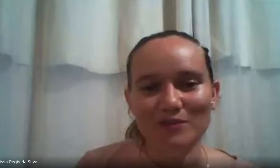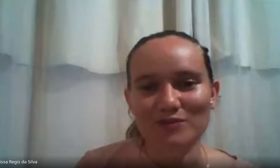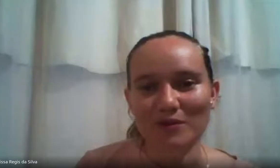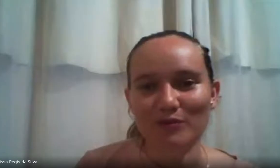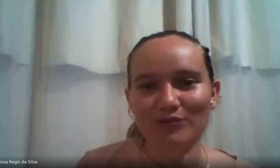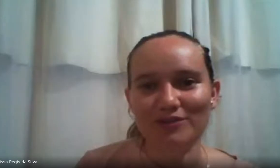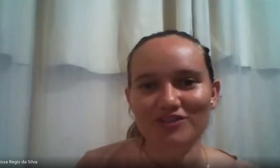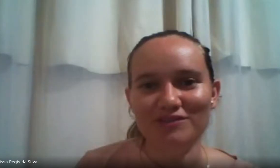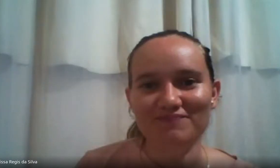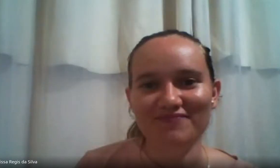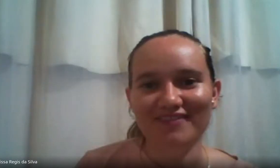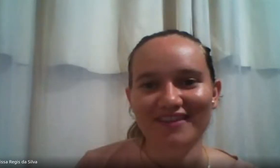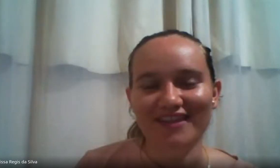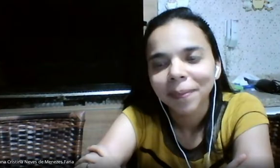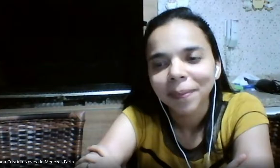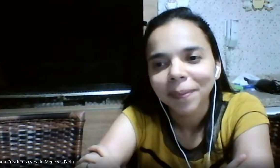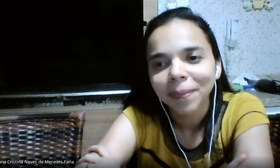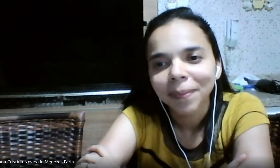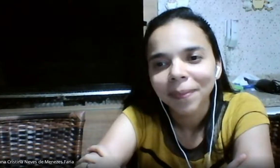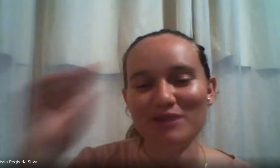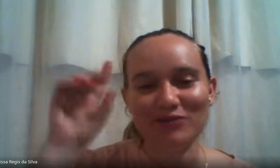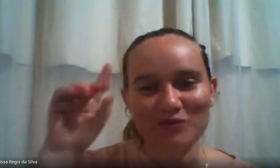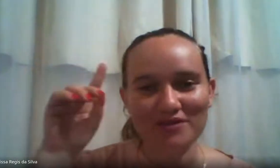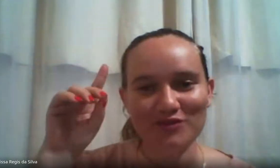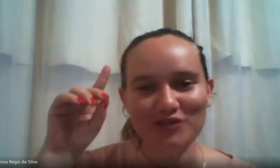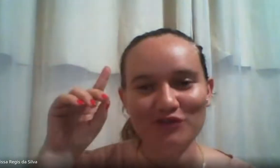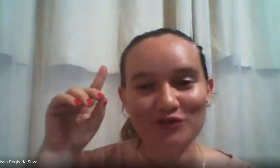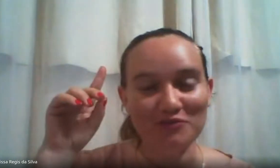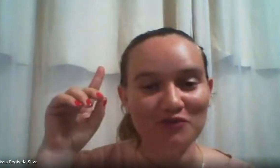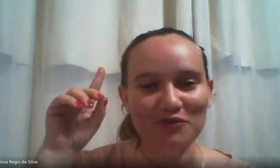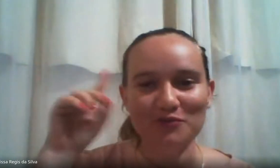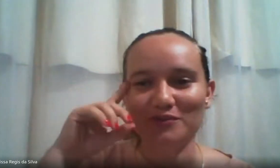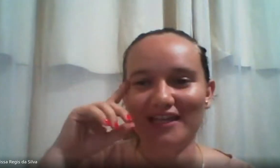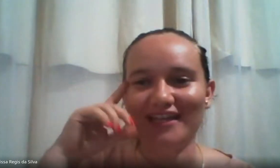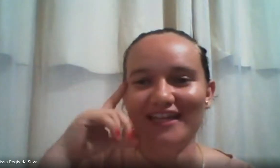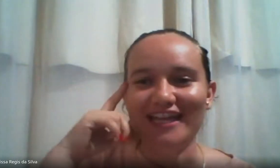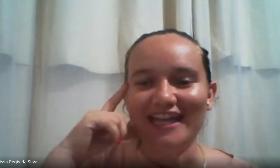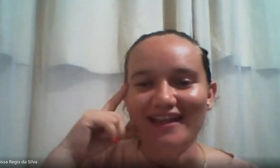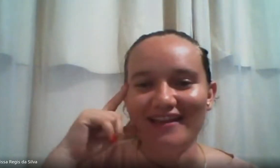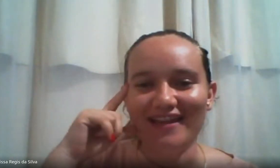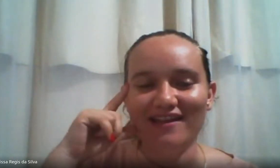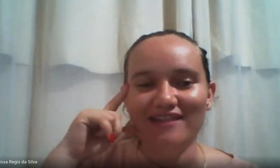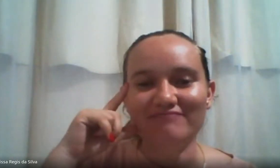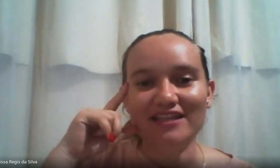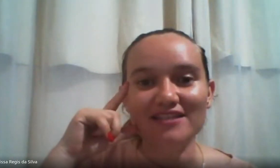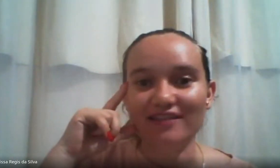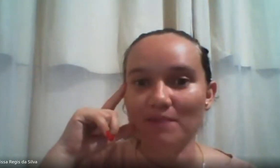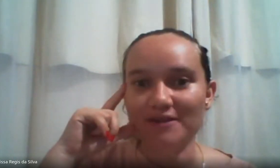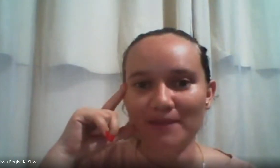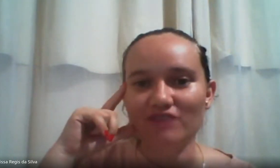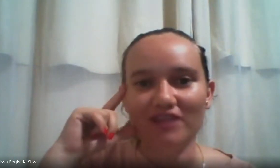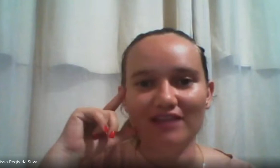Obrigada, pessoal. Boa noite. Então, lembrando de uma coisa que o Diego falou sobre o futuro, né? E assim,